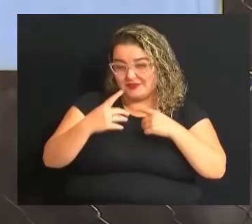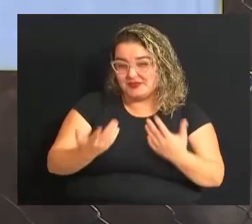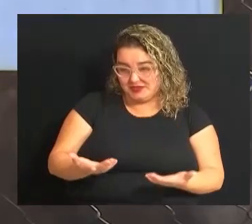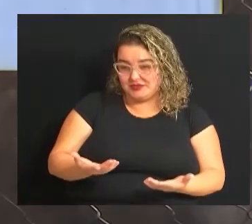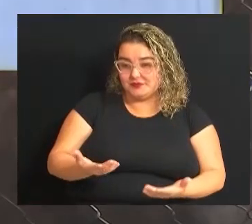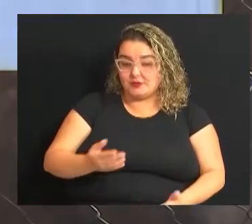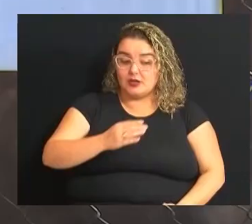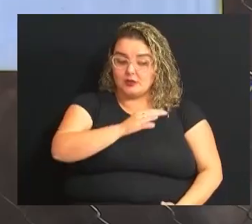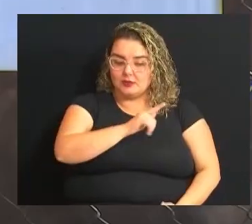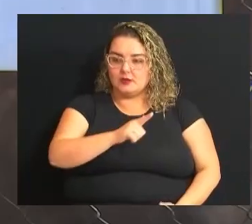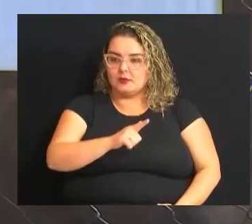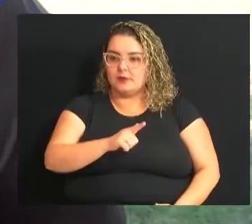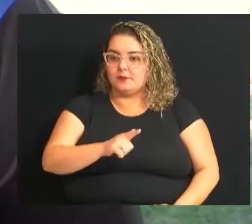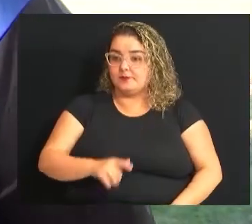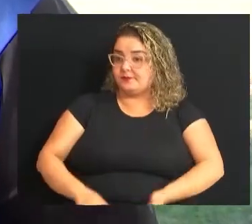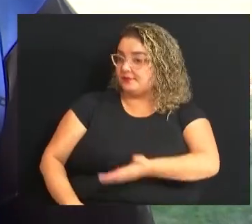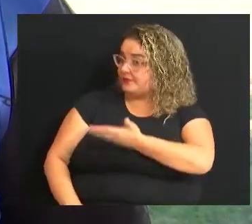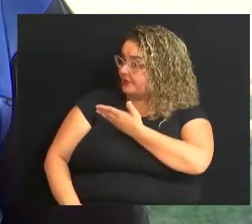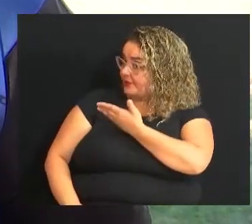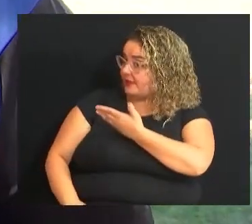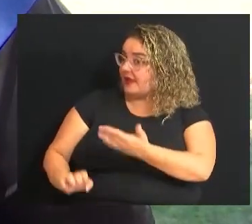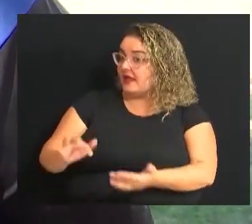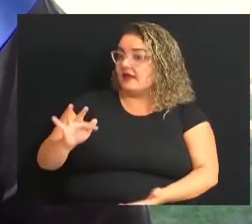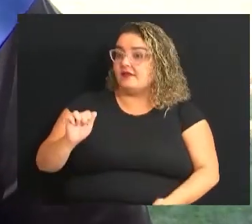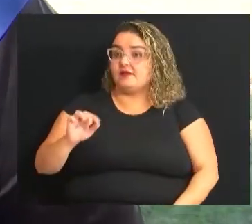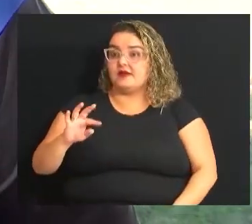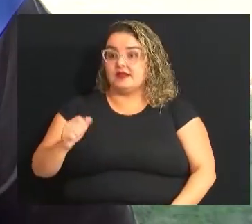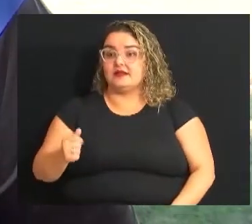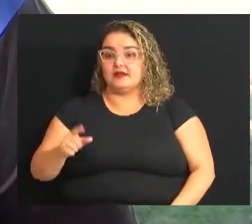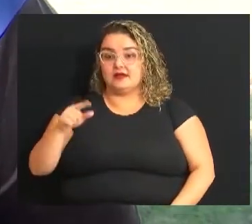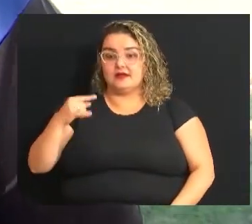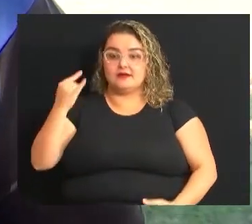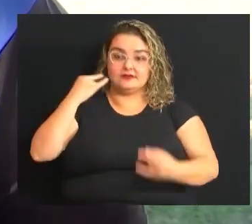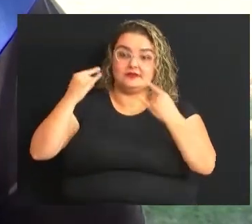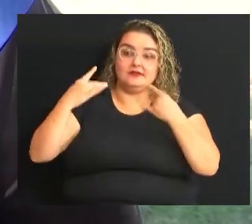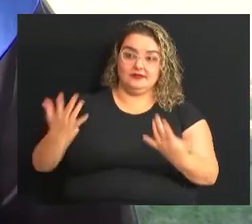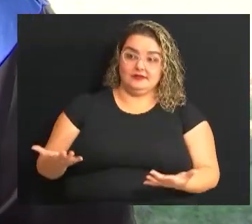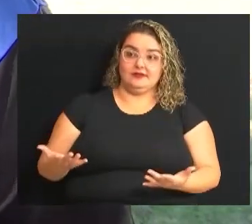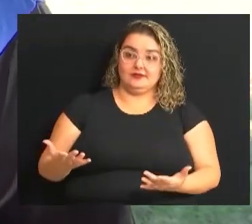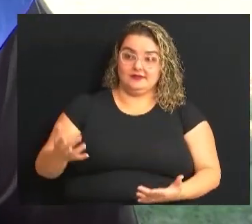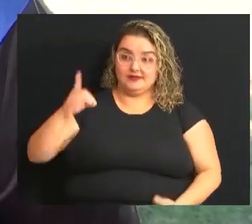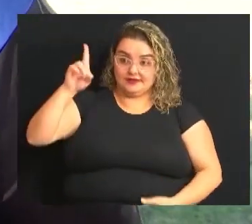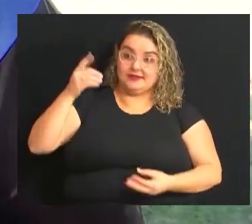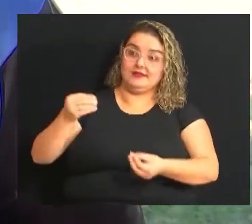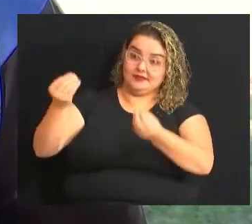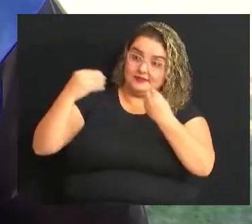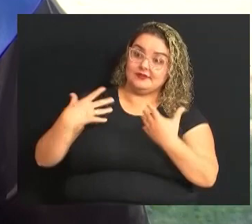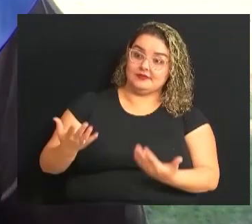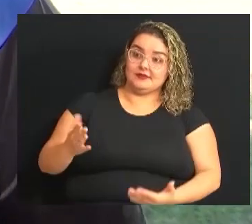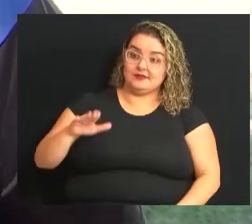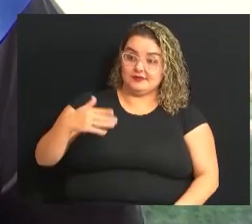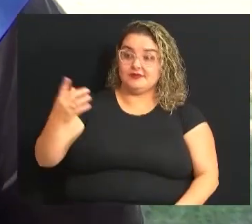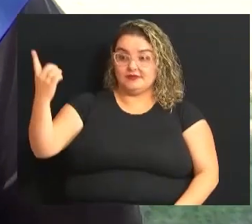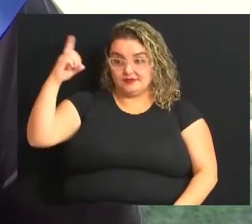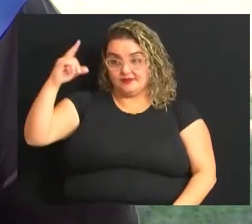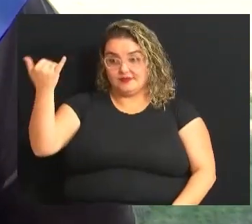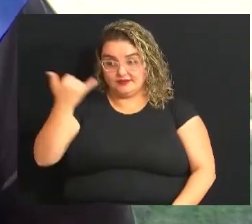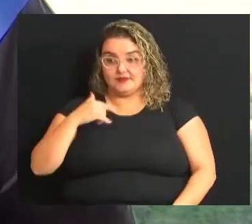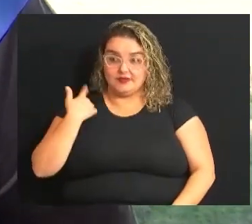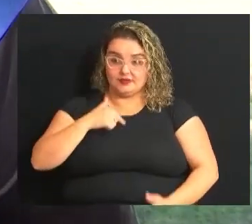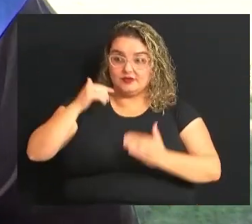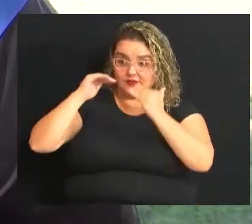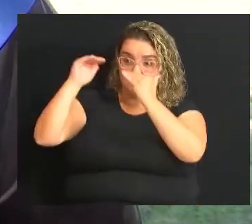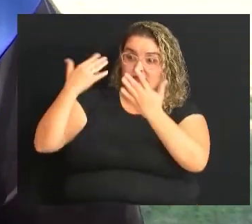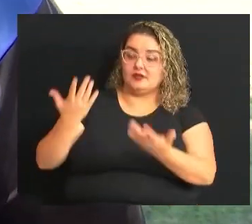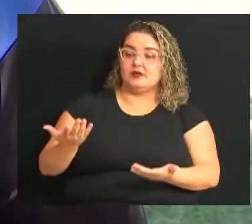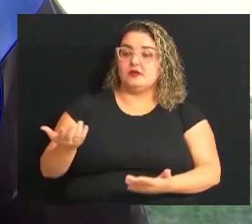nome de Efatá. Efatá é uma inspiração realmente que veio de Deus, né? Que quando Deus fala, a gente obedece. E aí eu coloquei